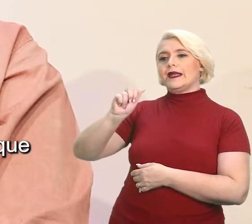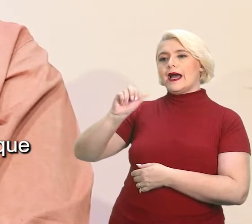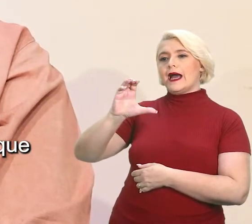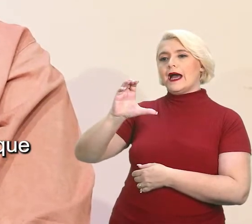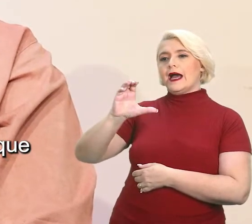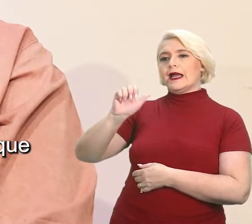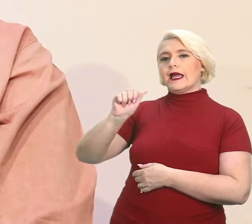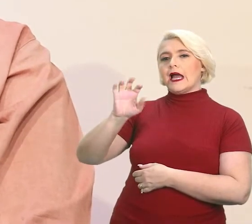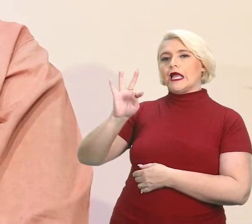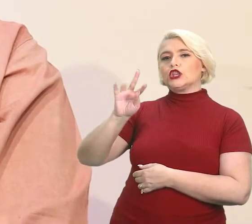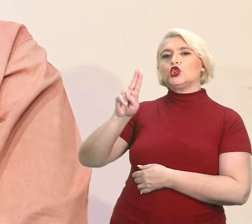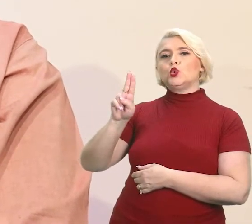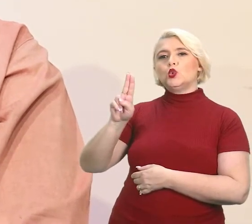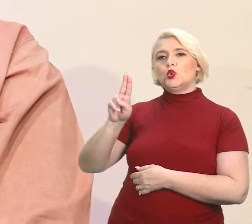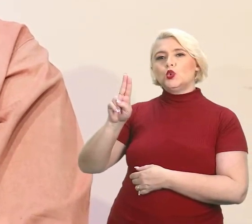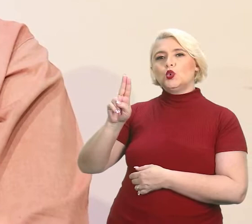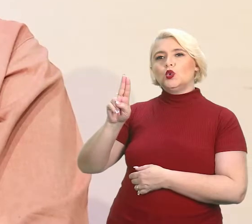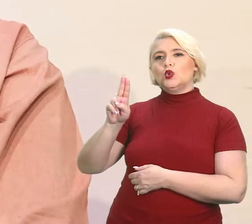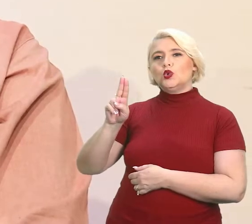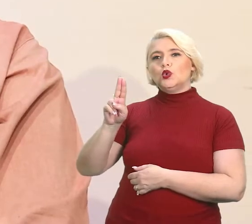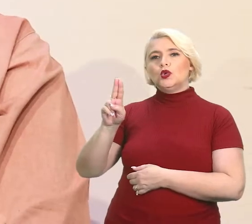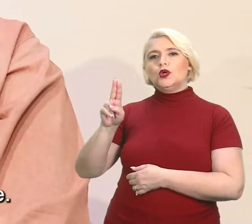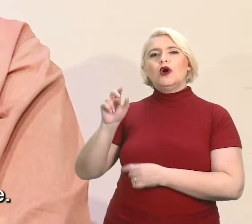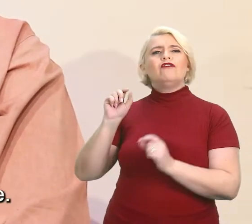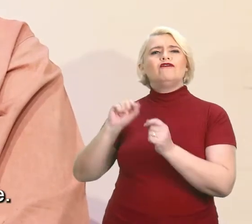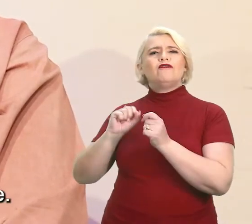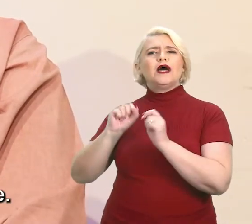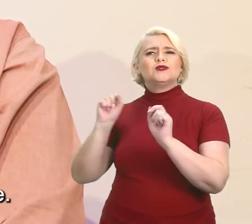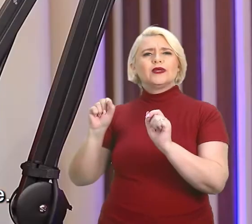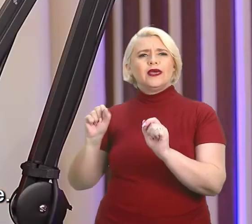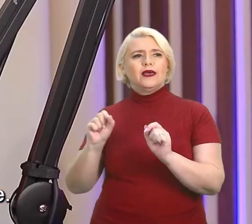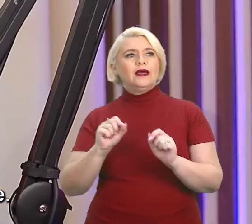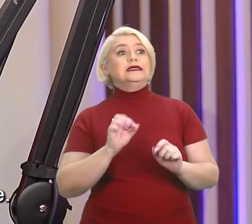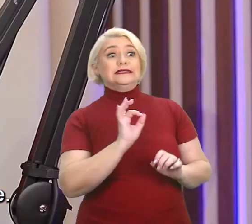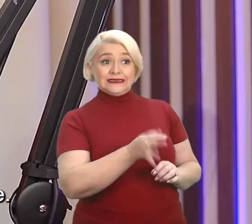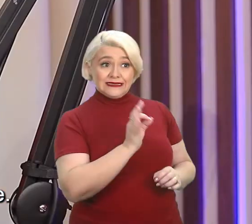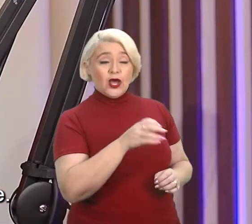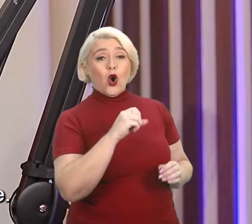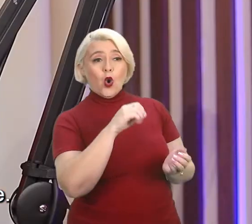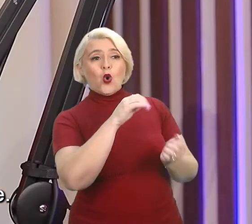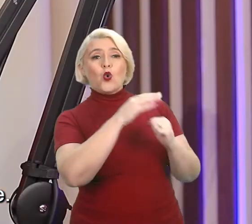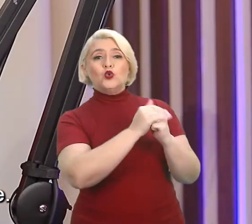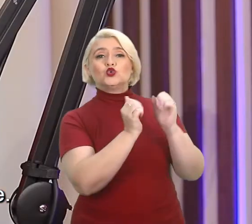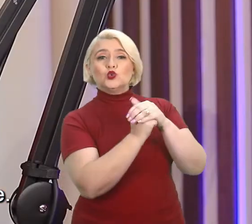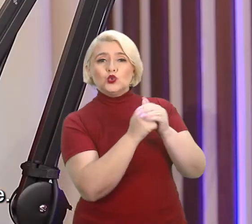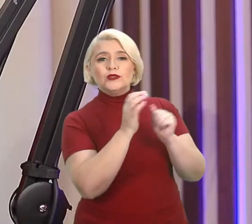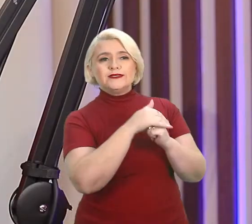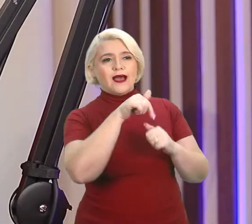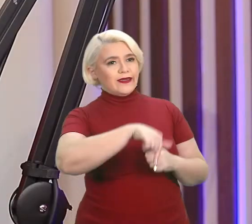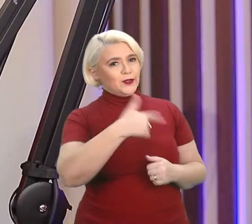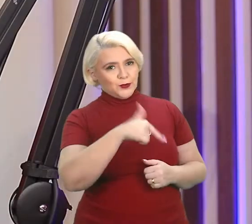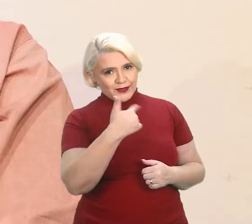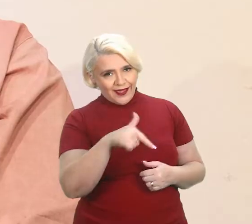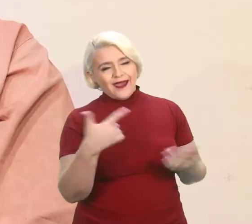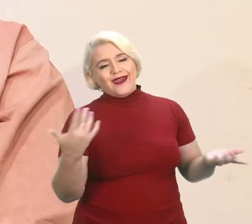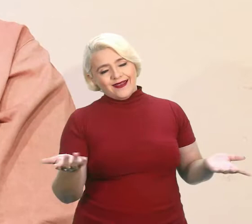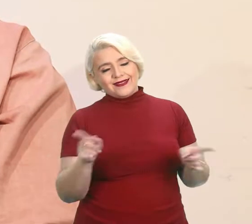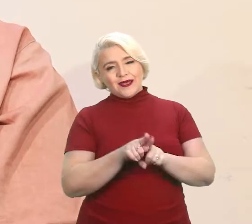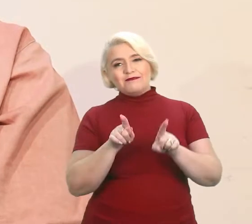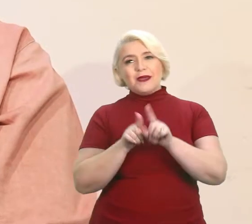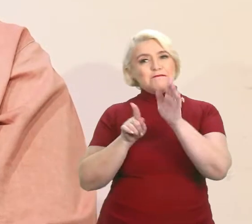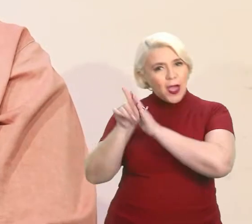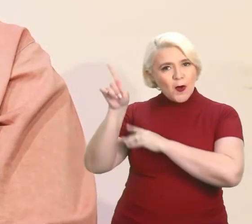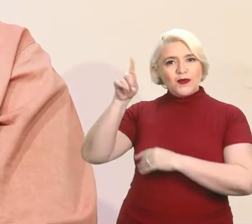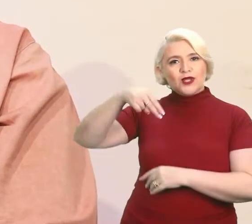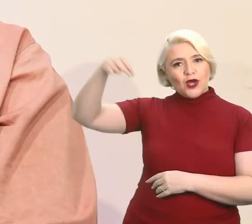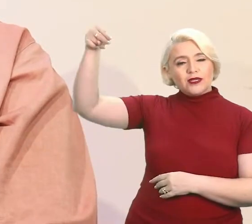baque solto. Isso. Maracatu de baque virado. Exato. Ou de cuscuz, que a gente não conhece aqui, né? Mas essa